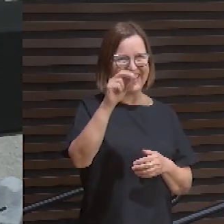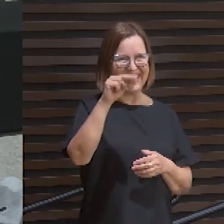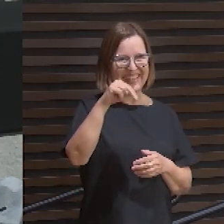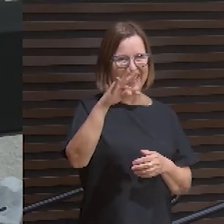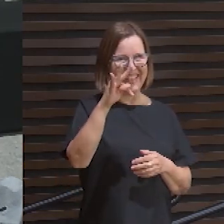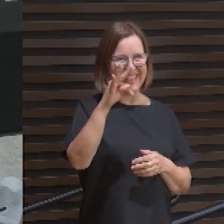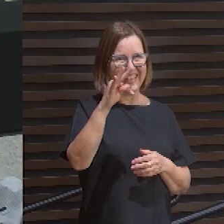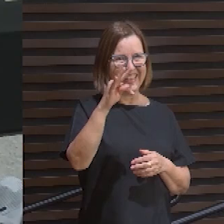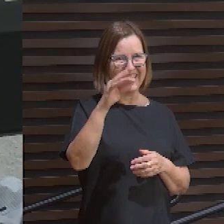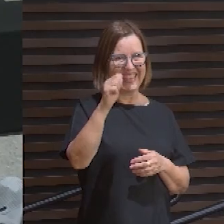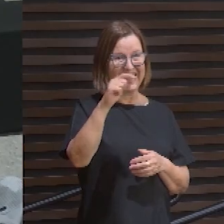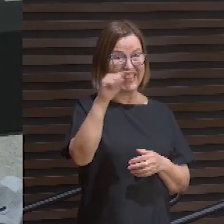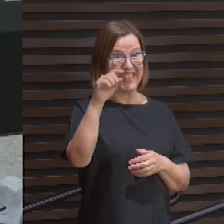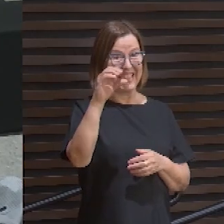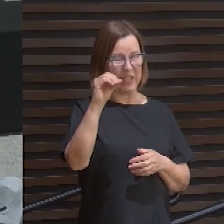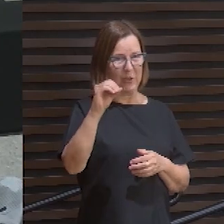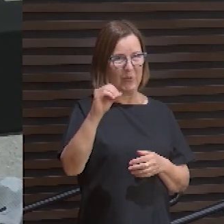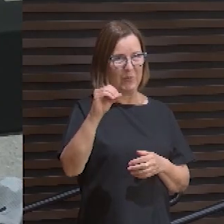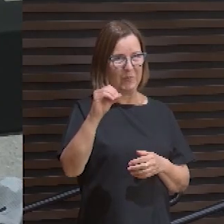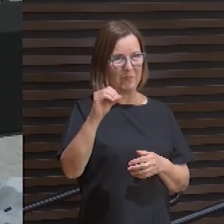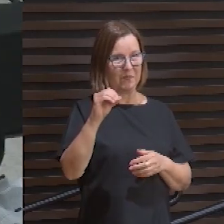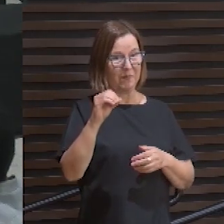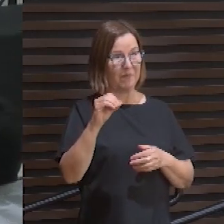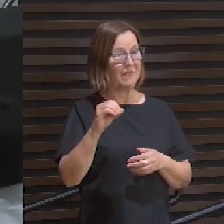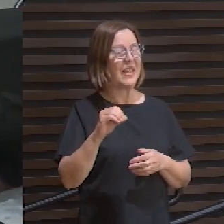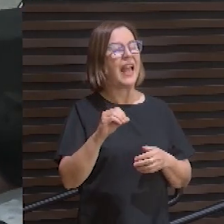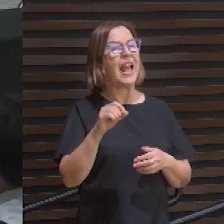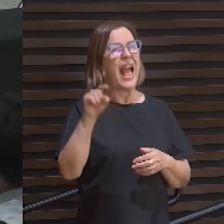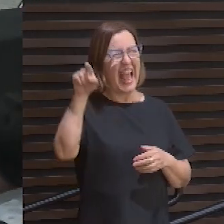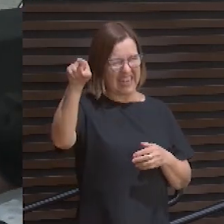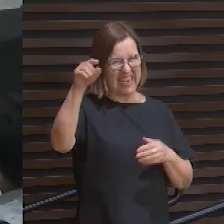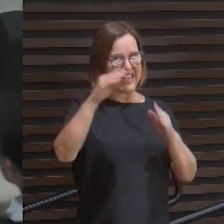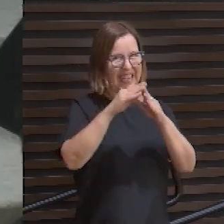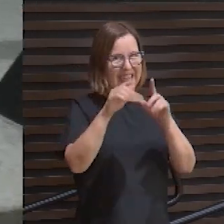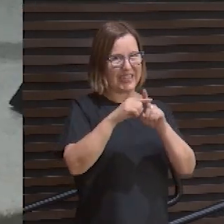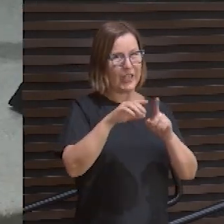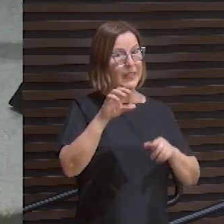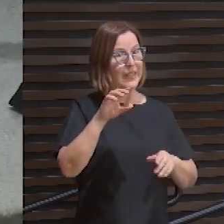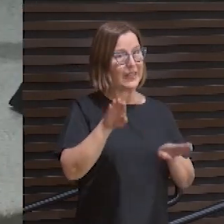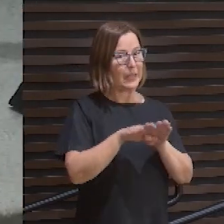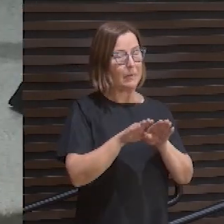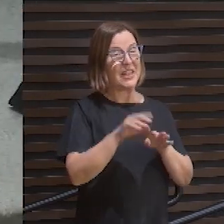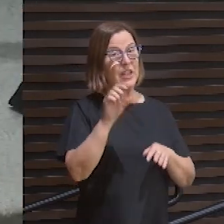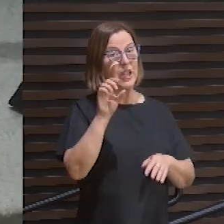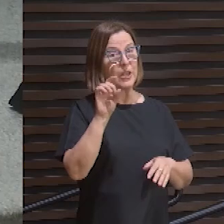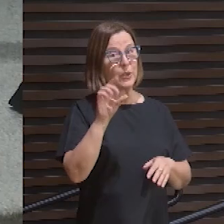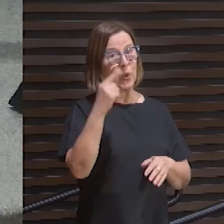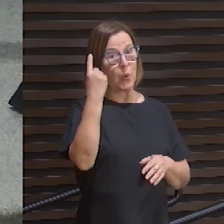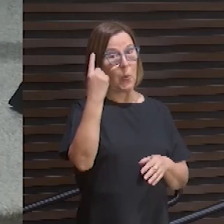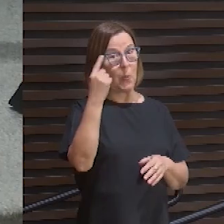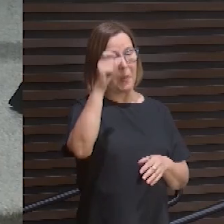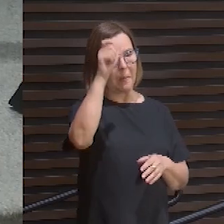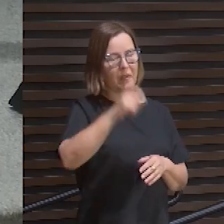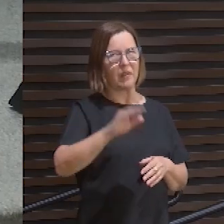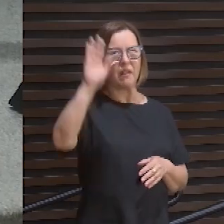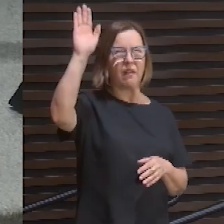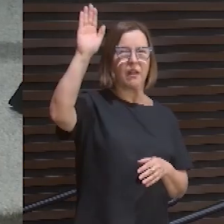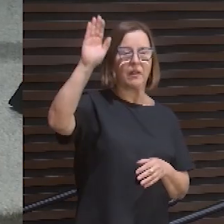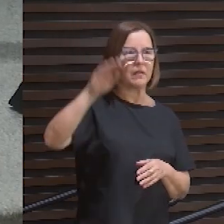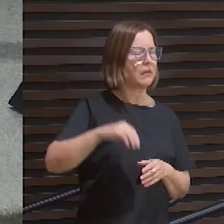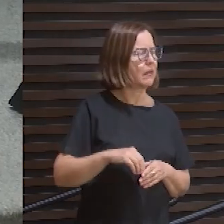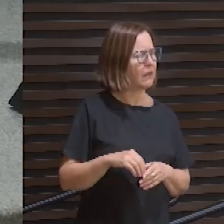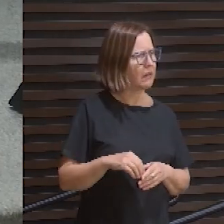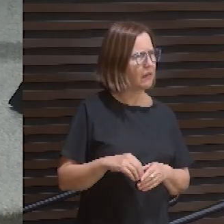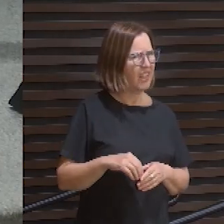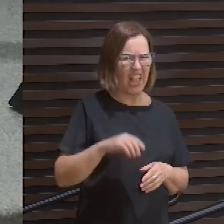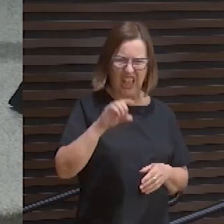naquela igreja também só uma pessoa levantou a mão. Depois lá teve outro. Eu digo, não tem,